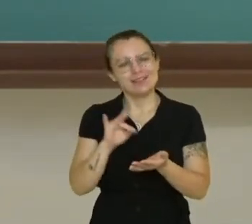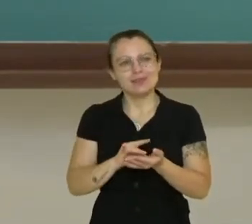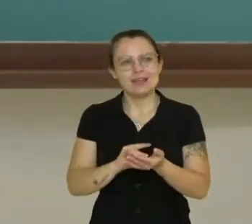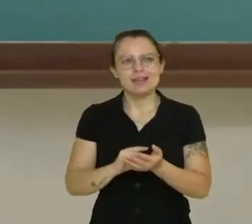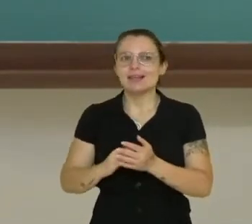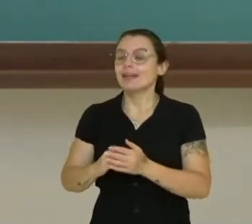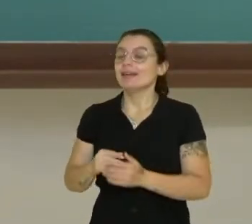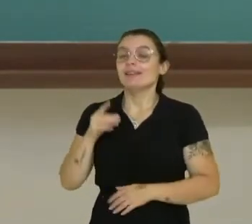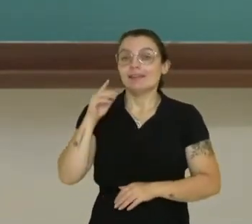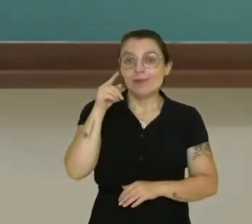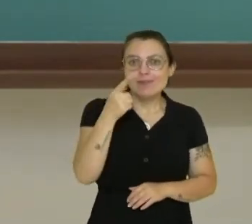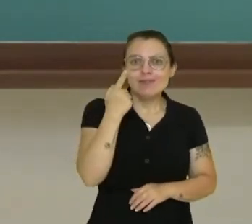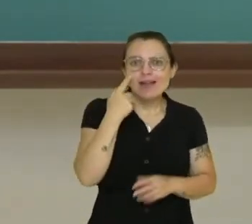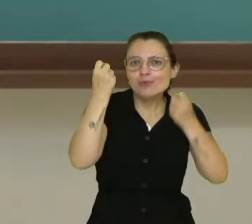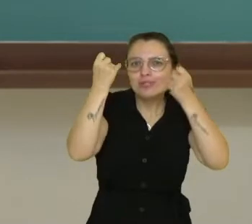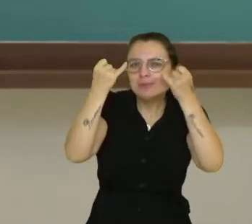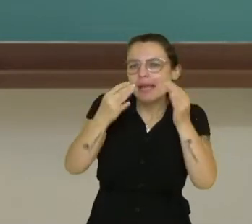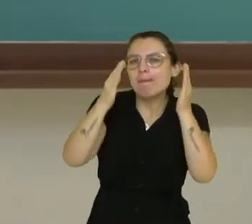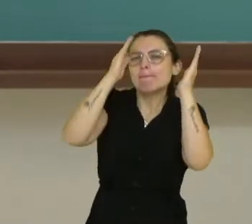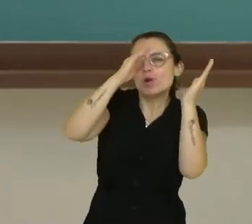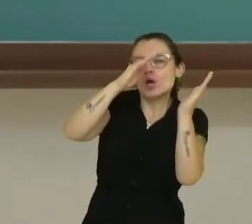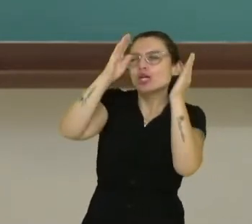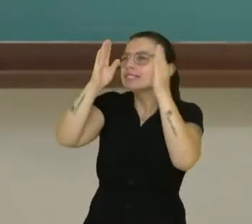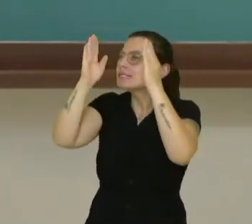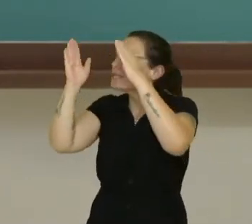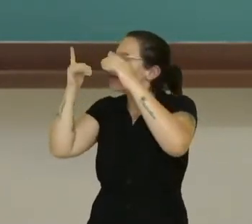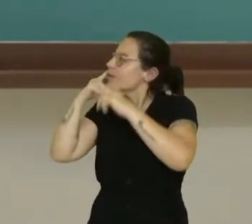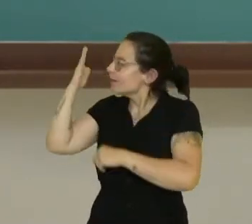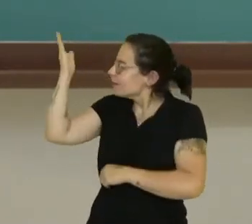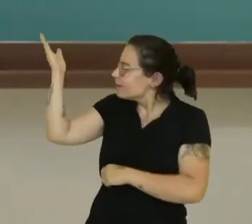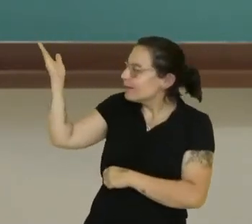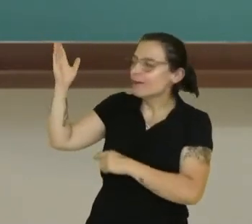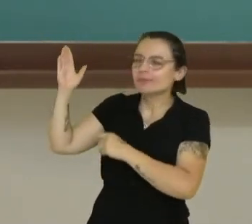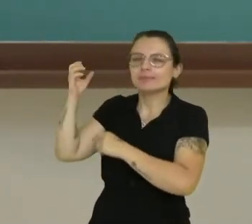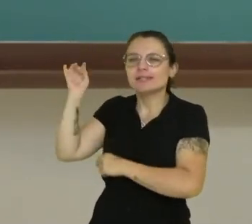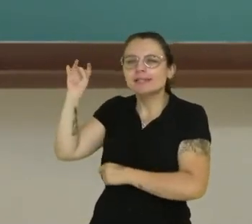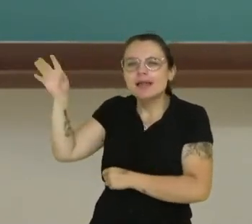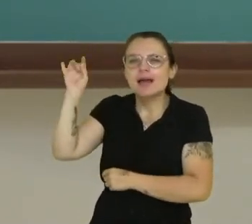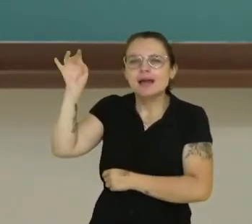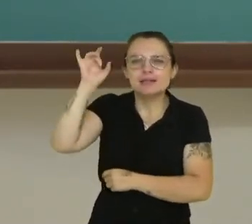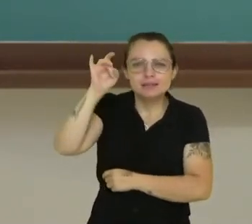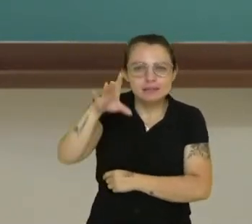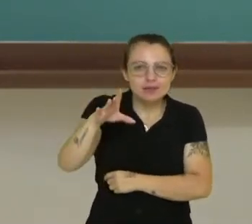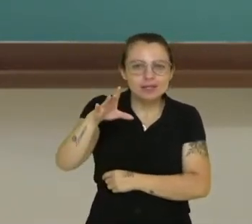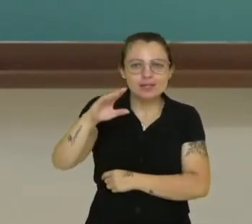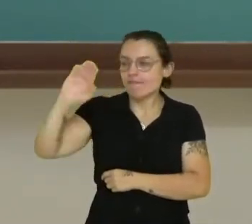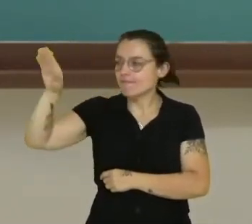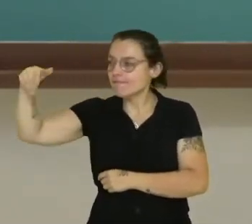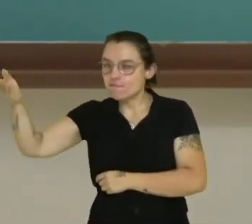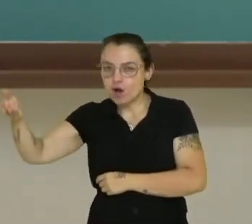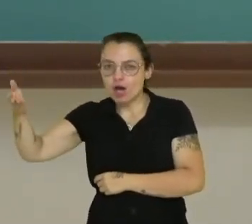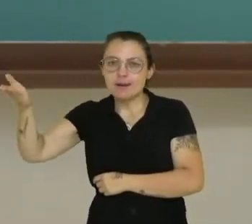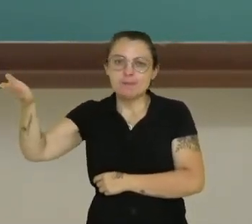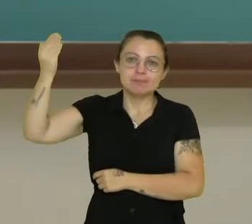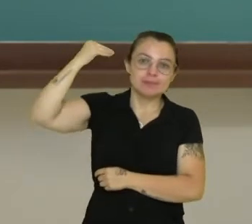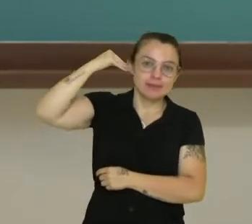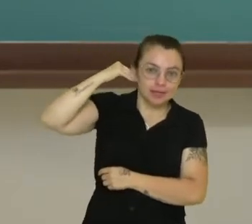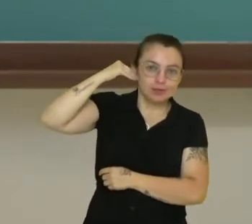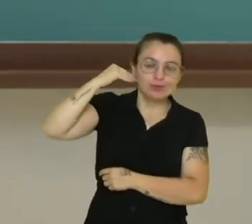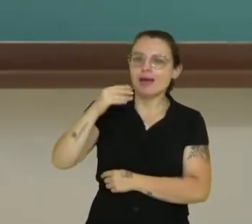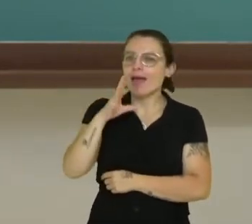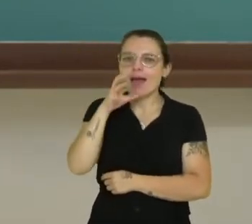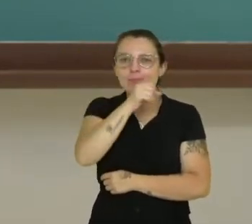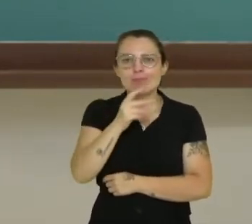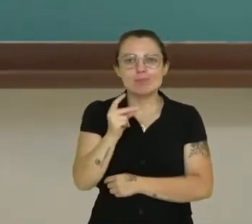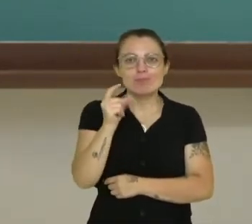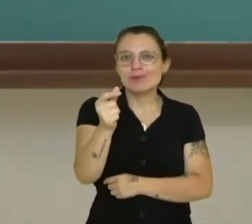esse caminho que vem, que é de fora para dentro, acontece assim. Não dá nem tempo